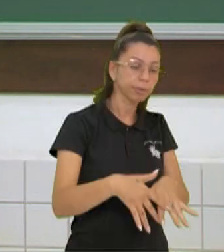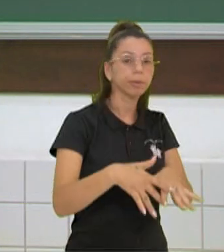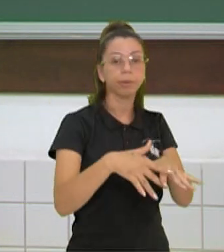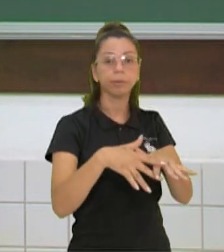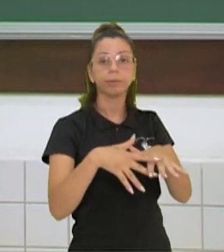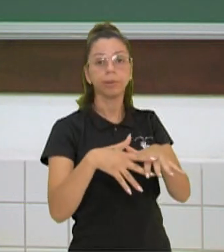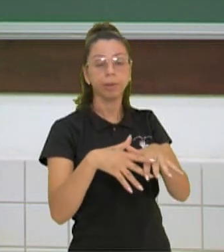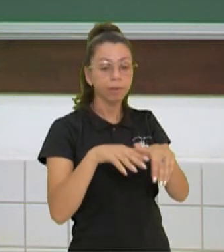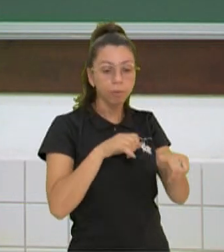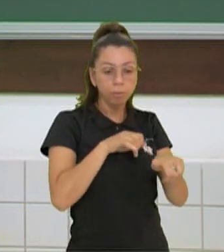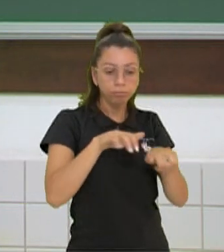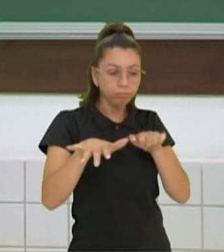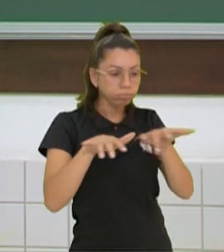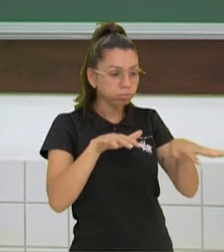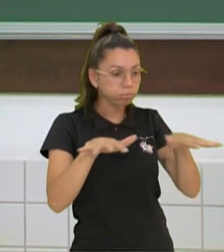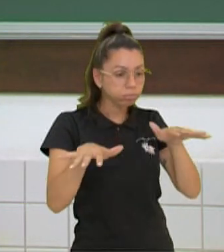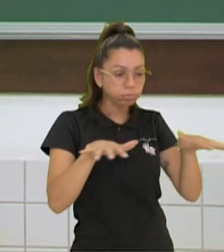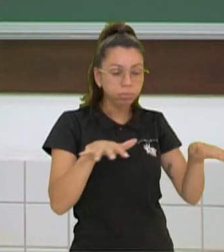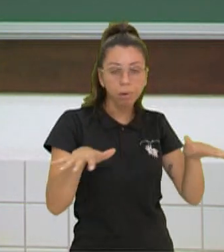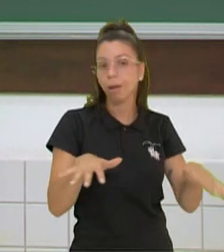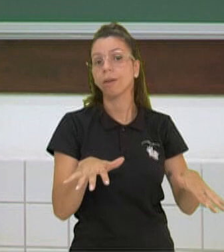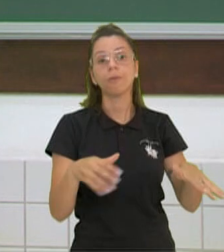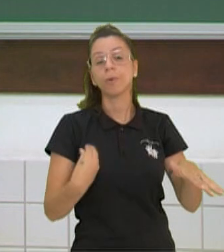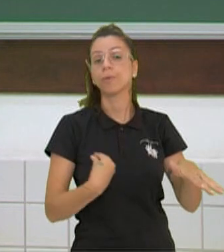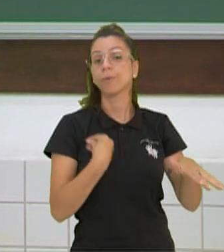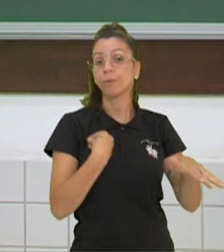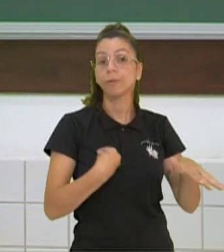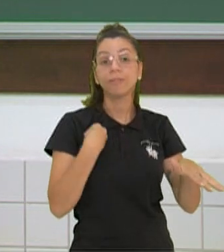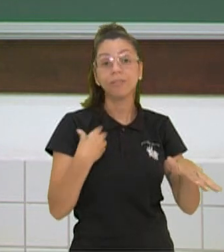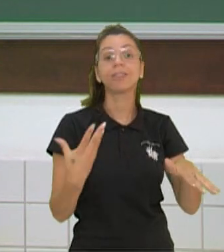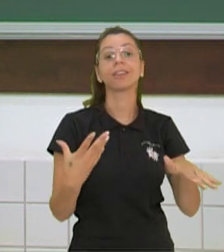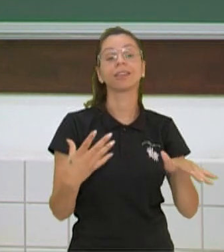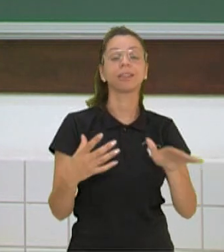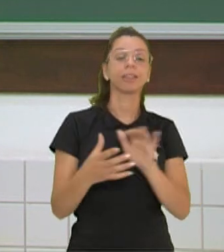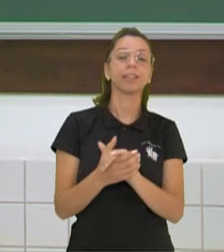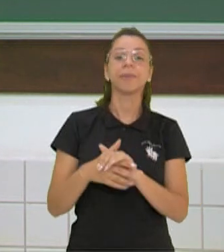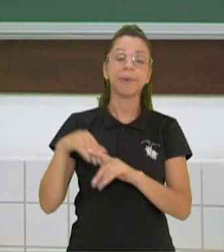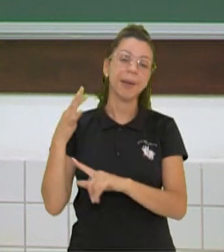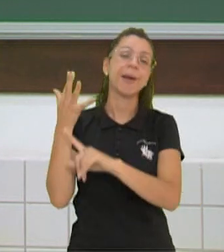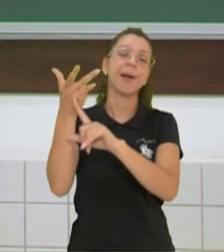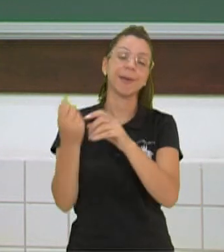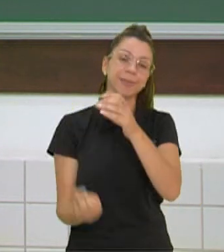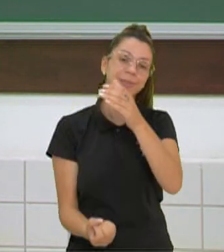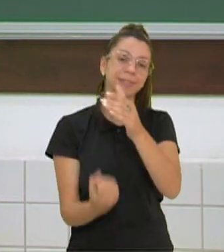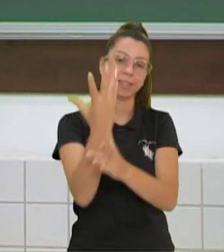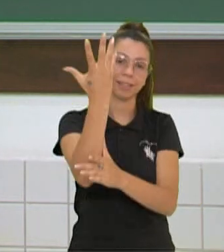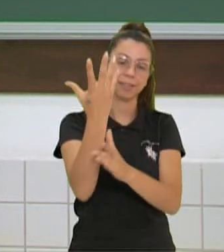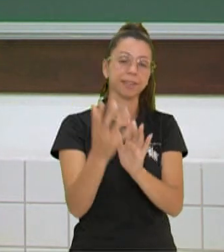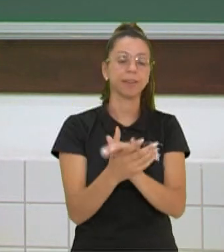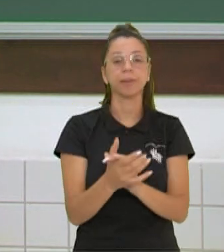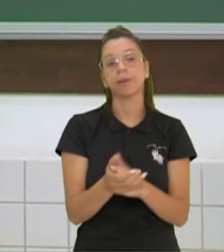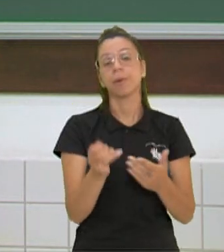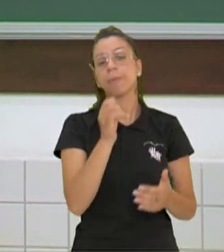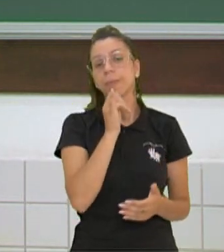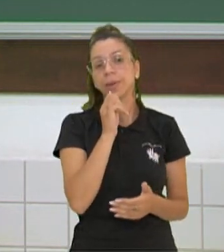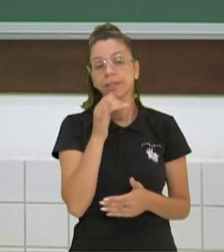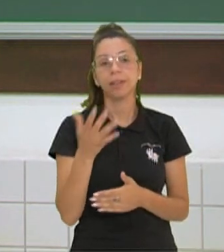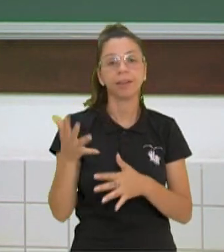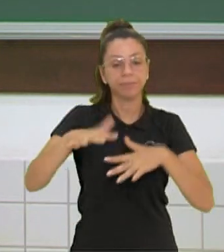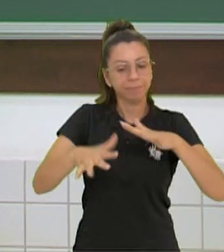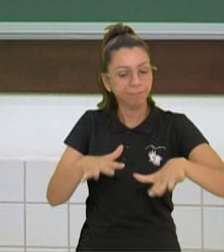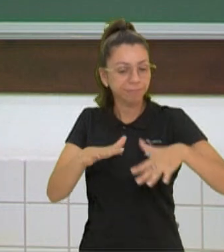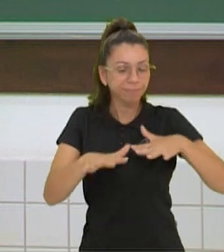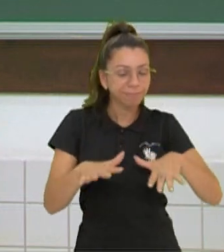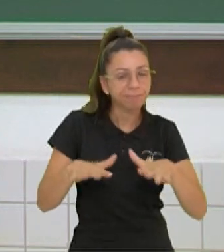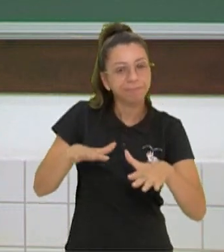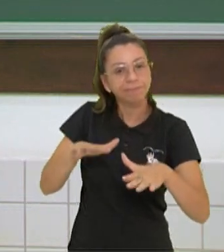foram criando raízes, germinando e criando muito mais arte, né? Um exemplo, o nosso samba, né? Não